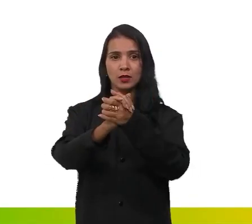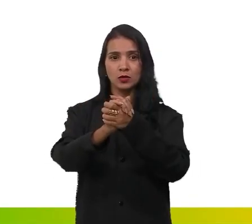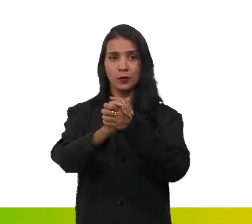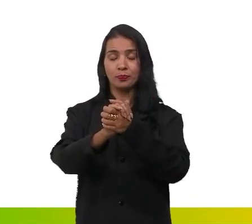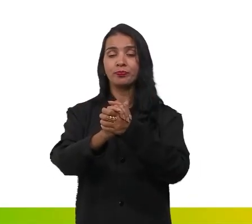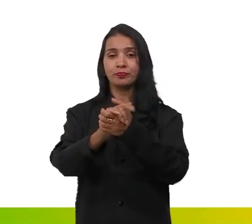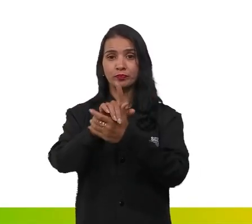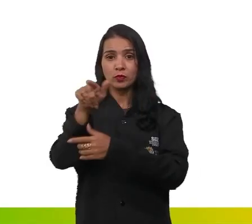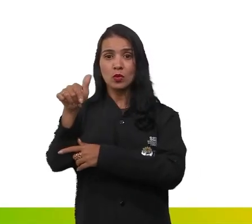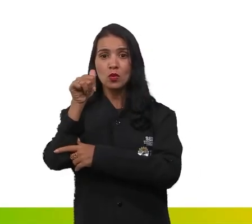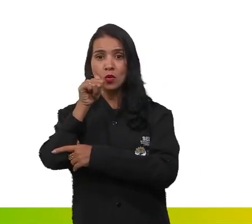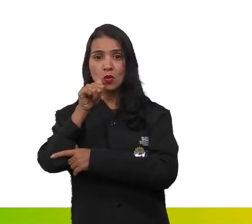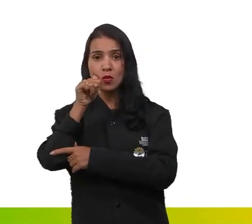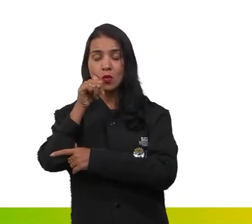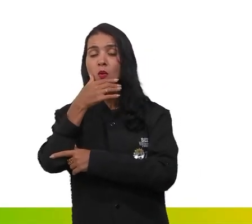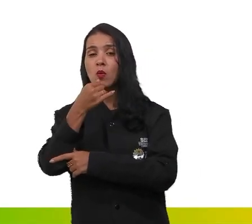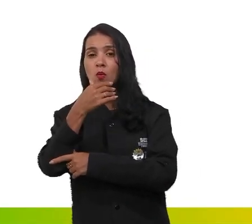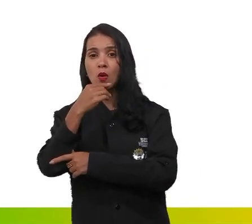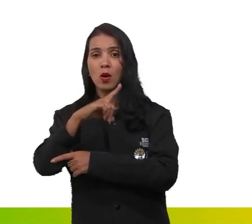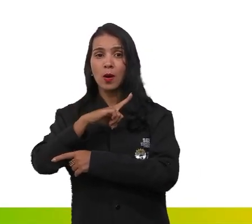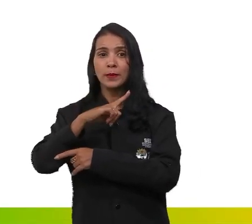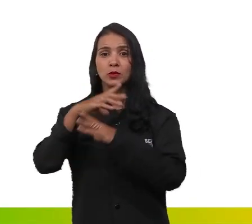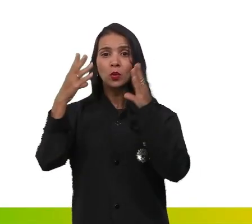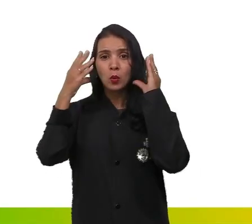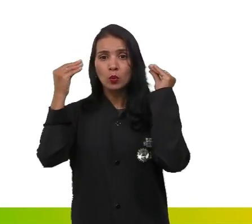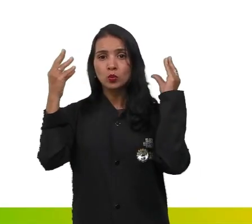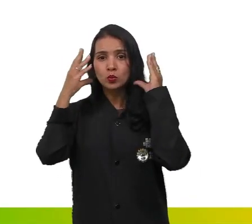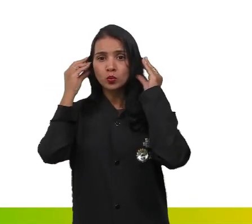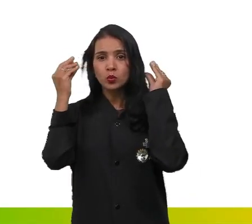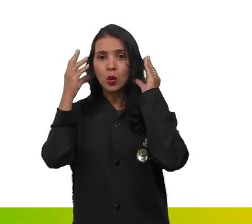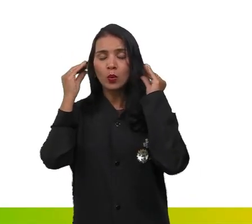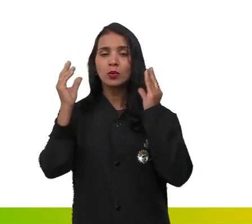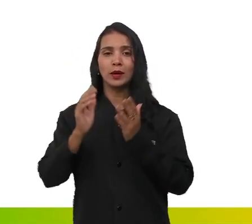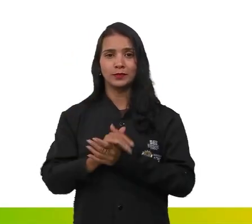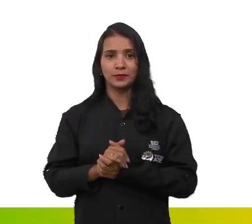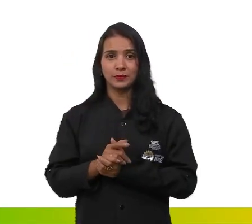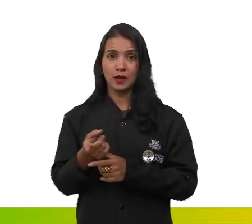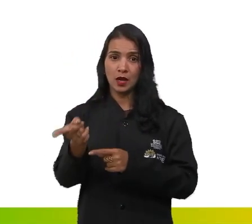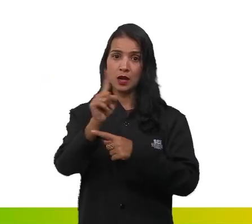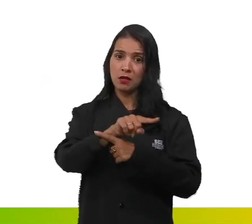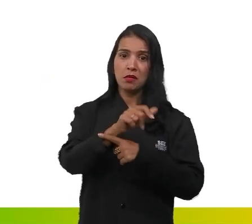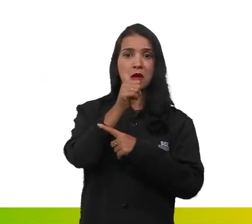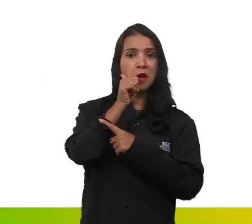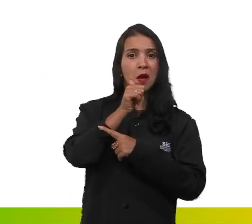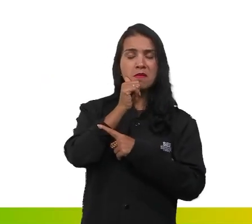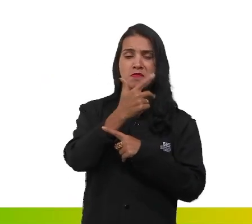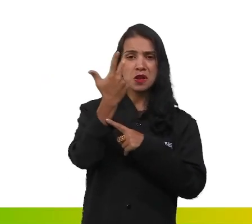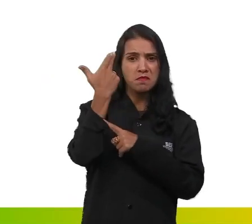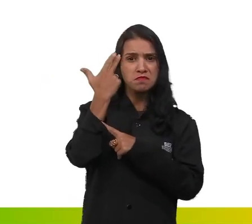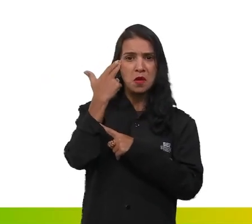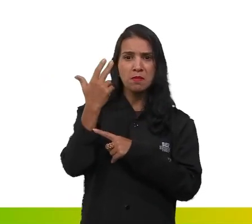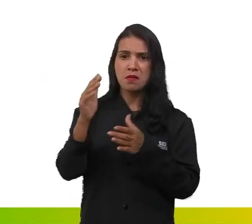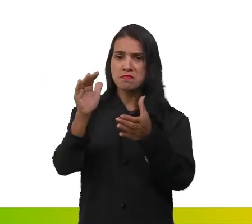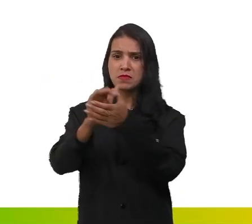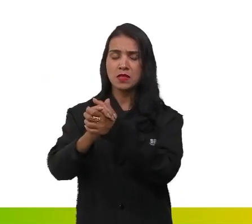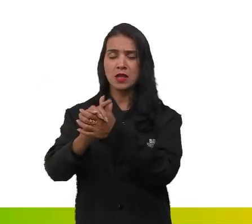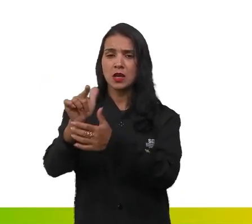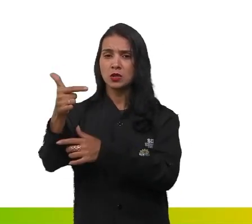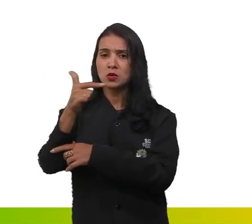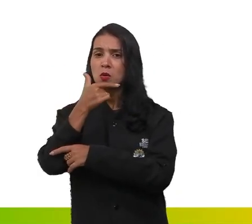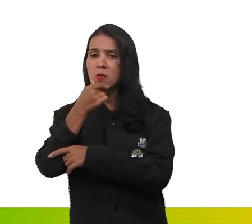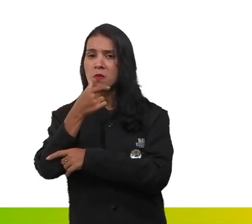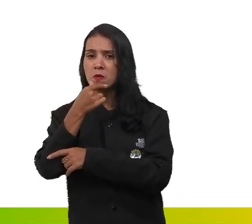ele está afetado. Quando ele é afetado, ele fica escurinho assim, tá? Então, uma mulher normal, XX, casou com um homem, XY,